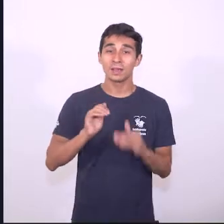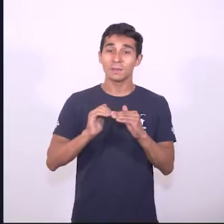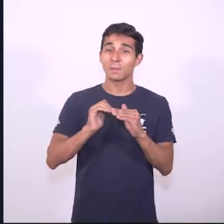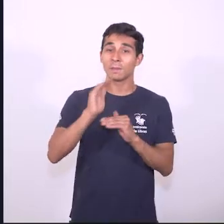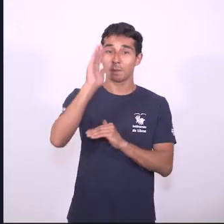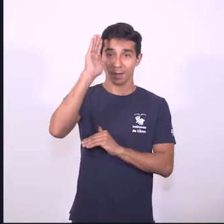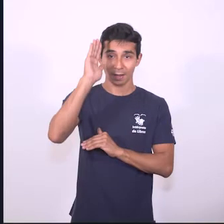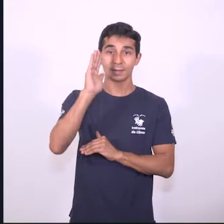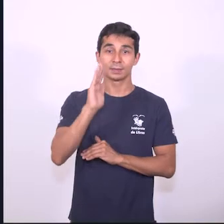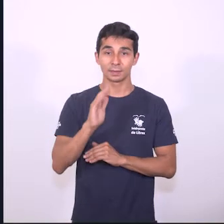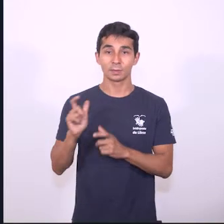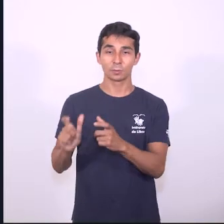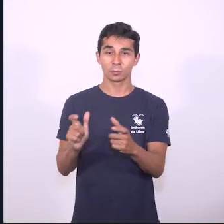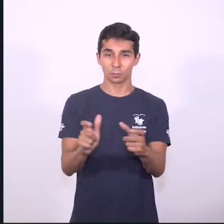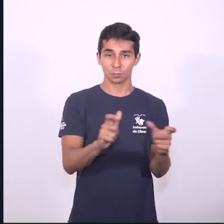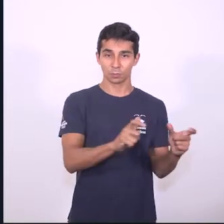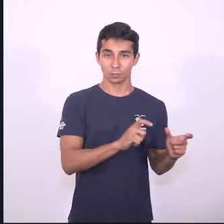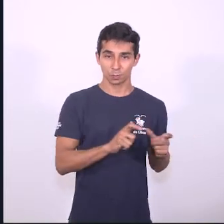variante.